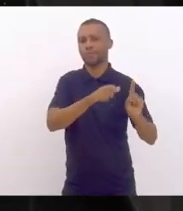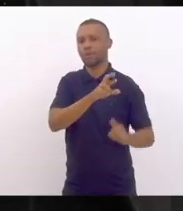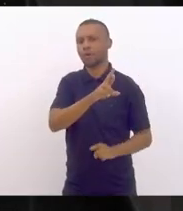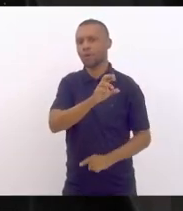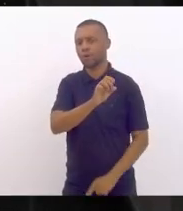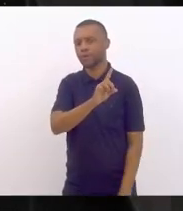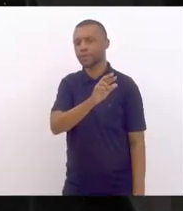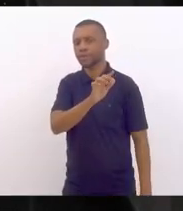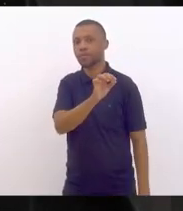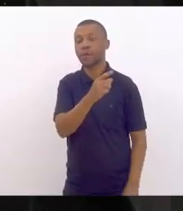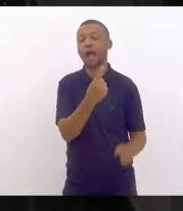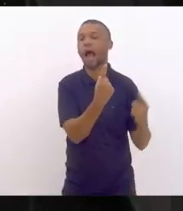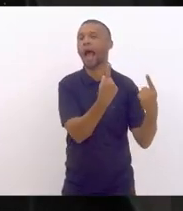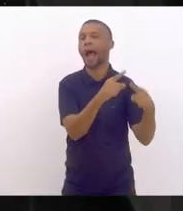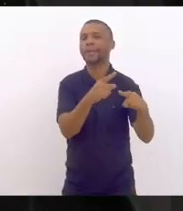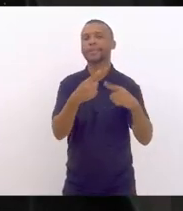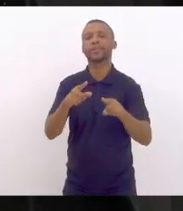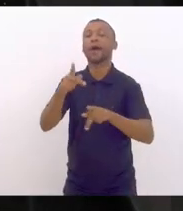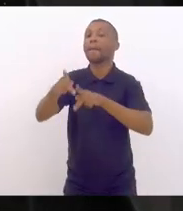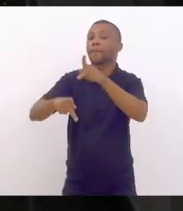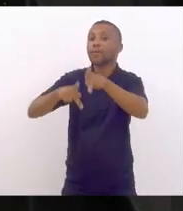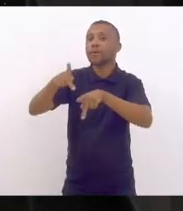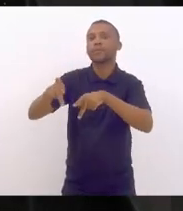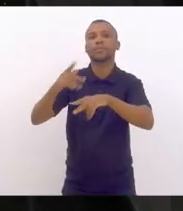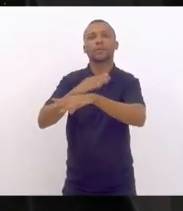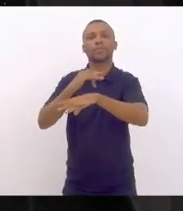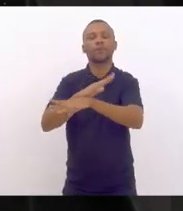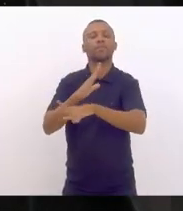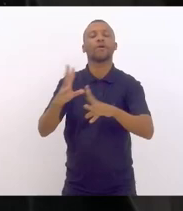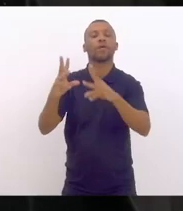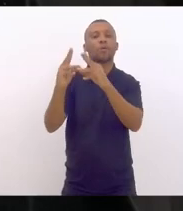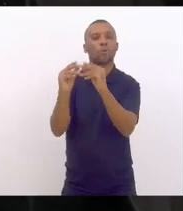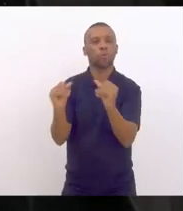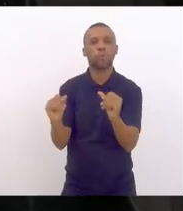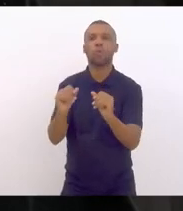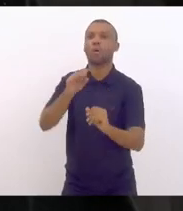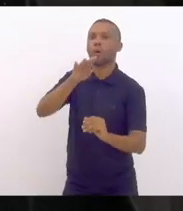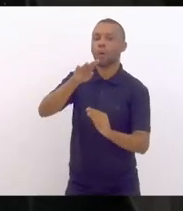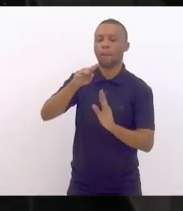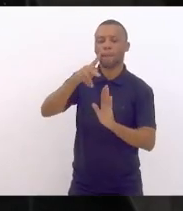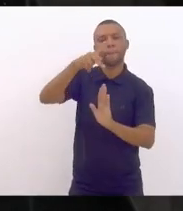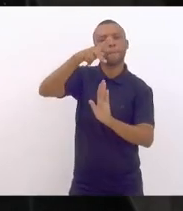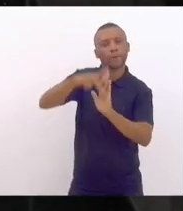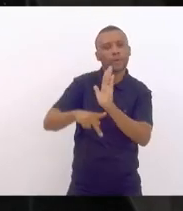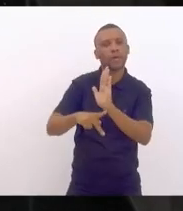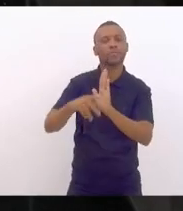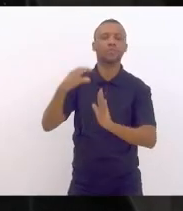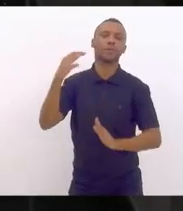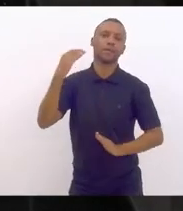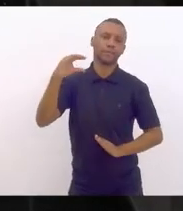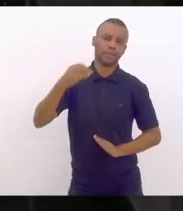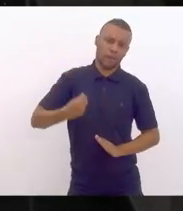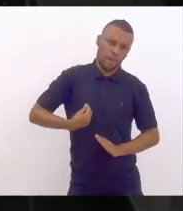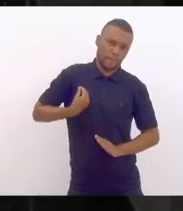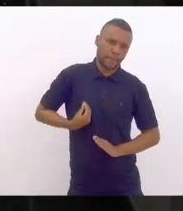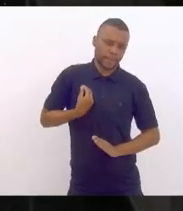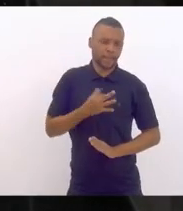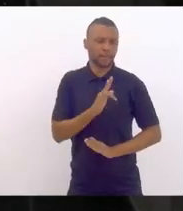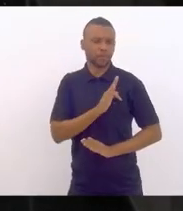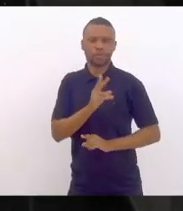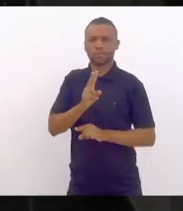atacando a população da cidade foi enfraquecendo sobre modo o programa Niterói presente e eu quero